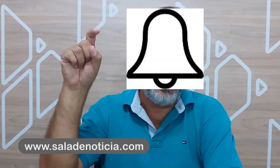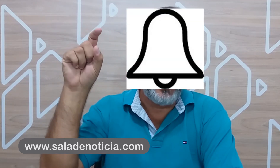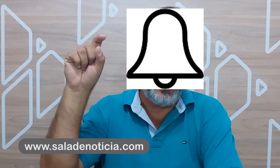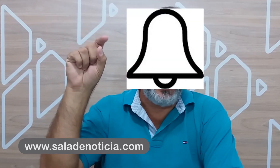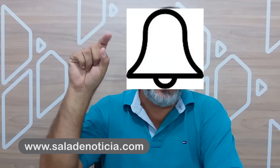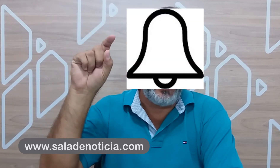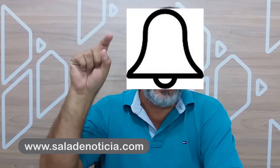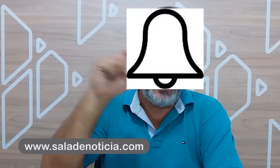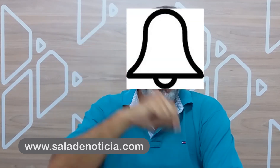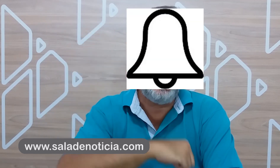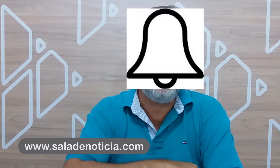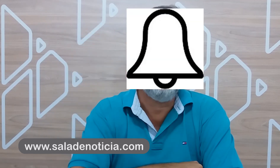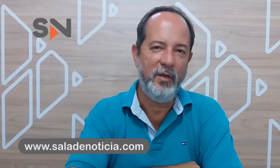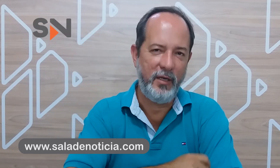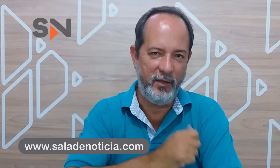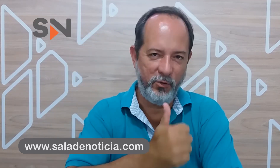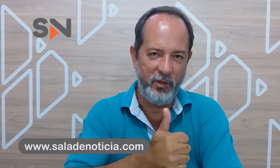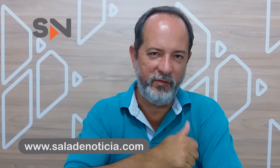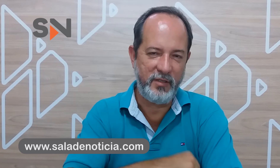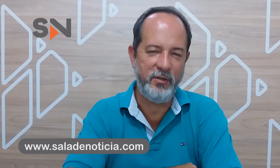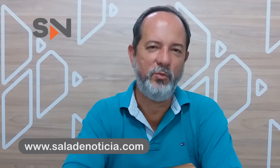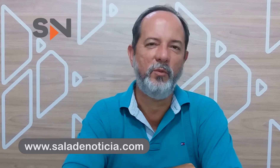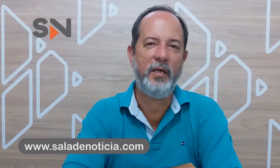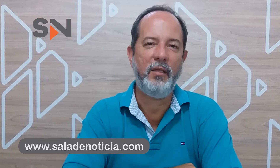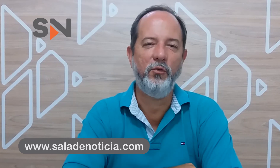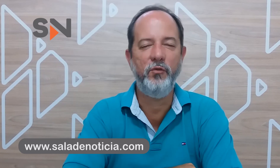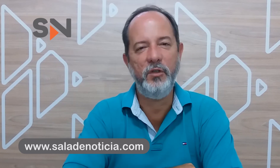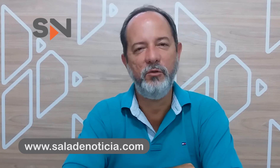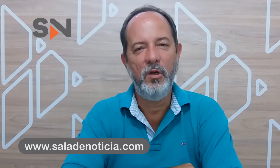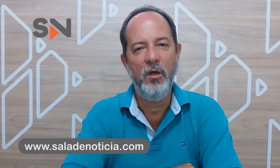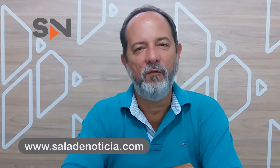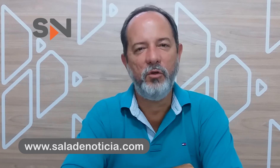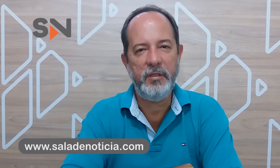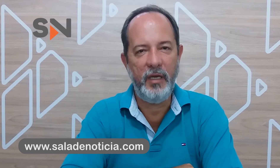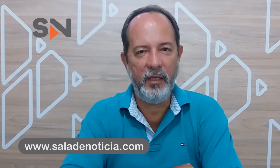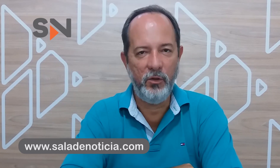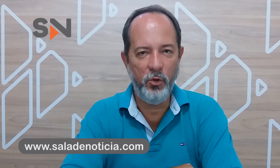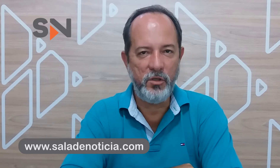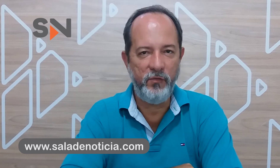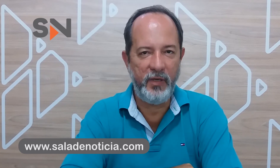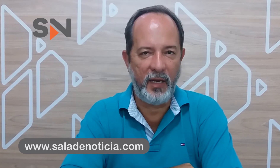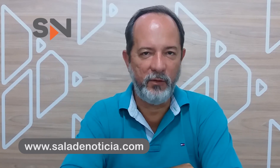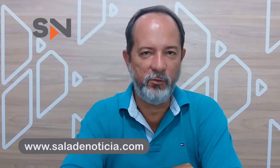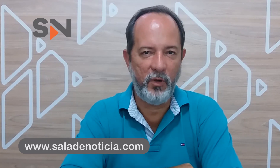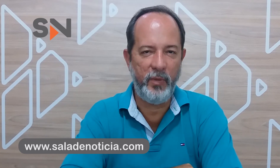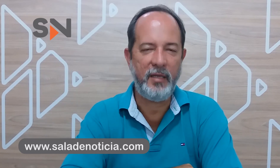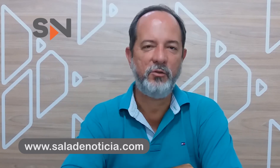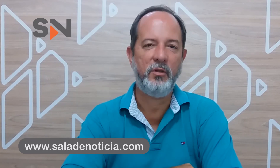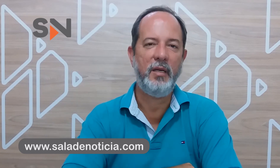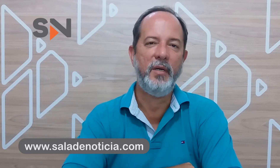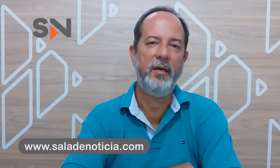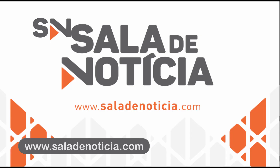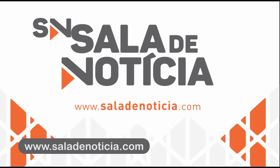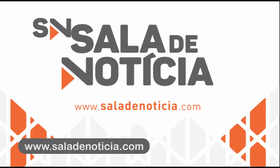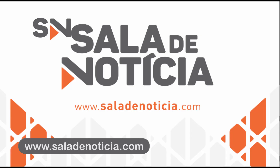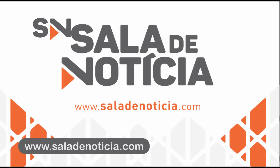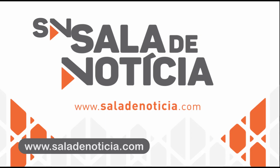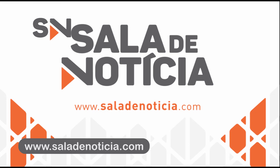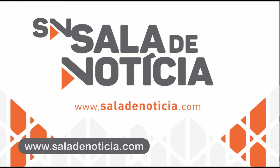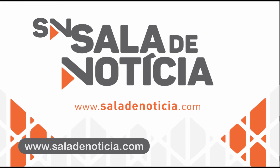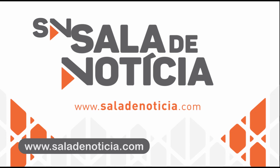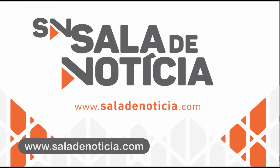viu? Tem que clicar no sininho, que aí toda vez que a gente publicar novo vídeo, você é notificado. Um abraço e até amanhã.